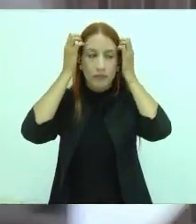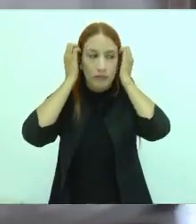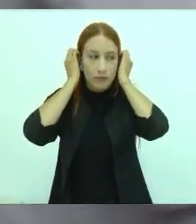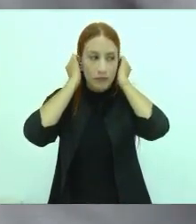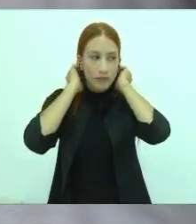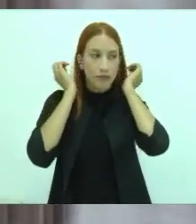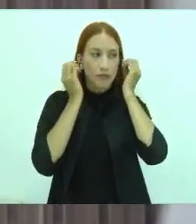todos